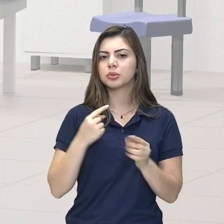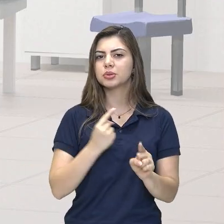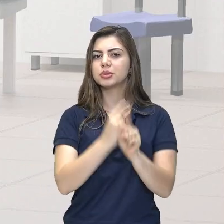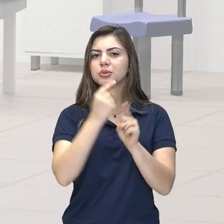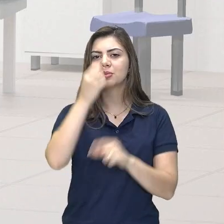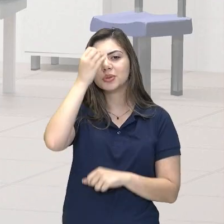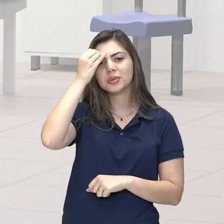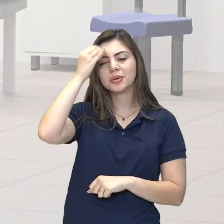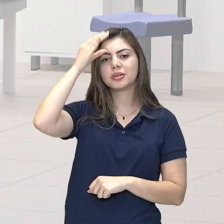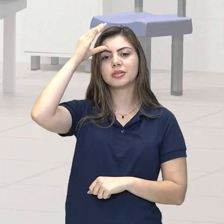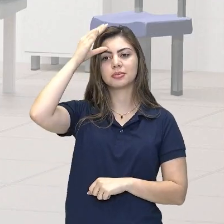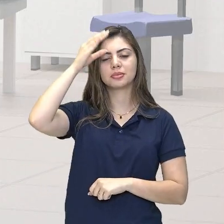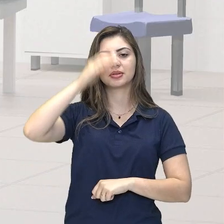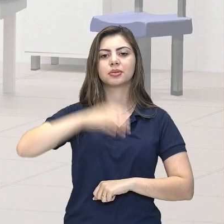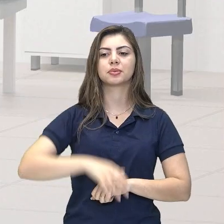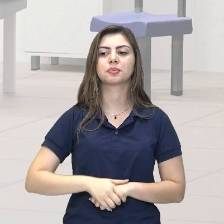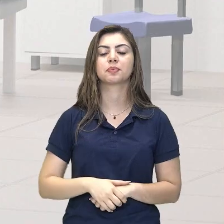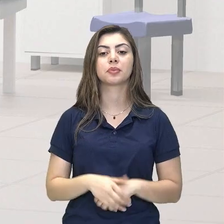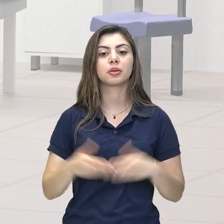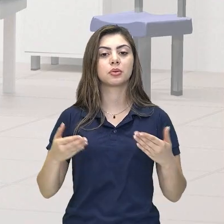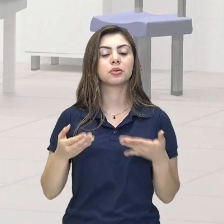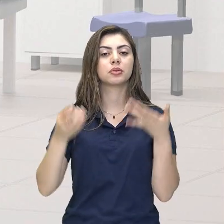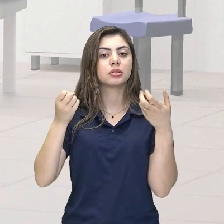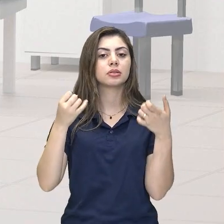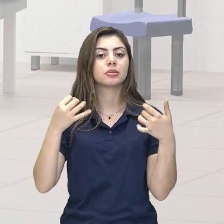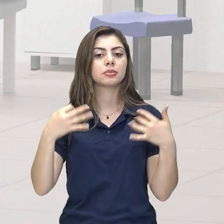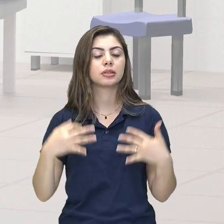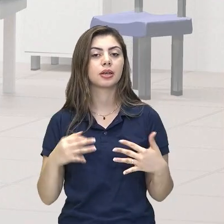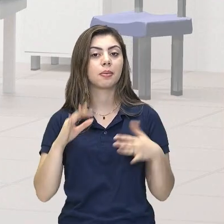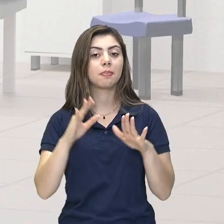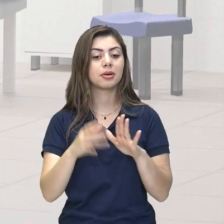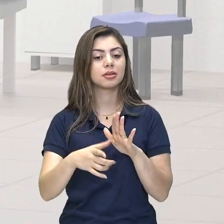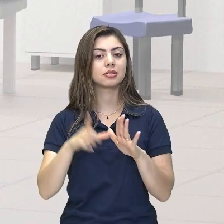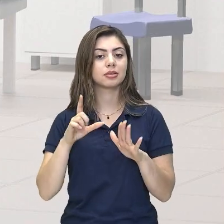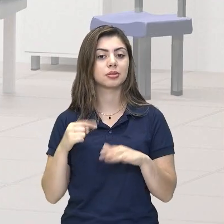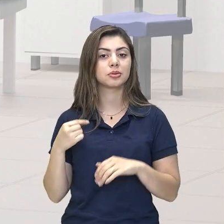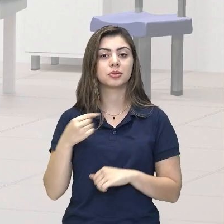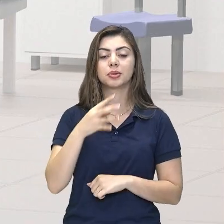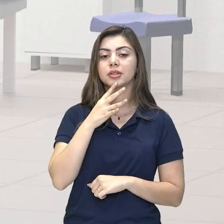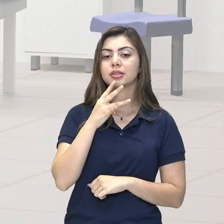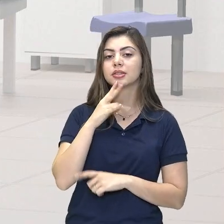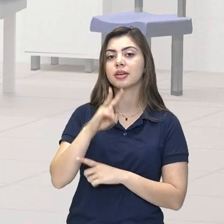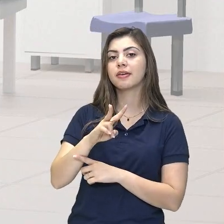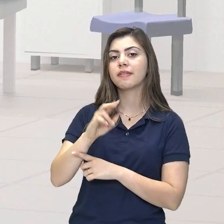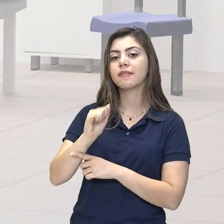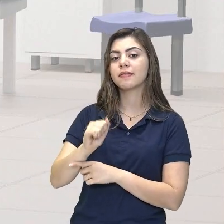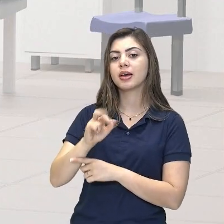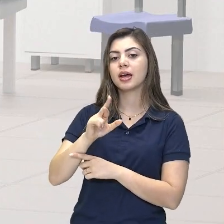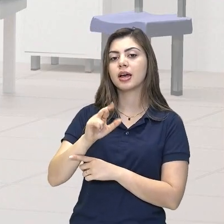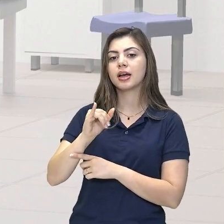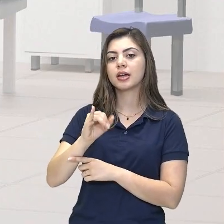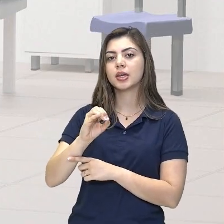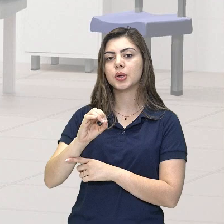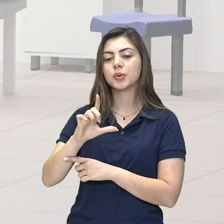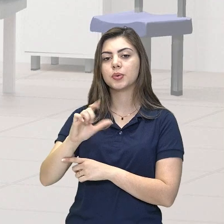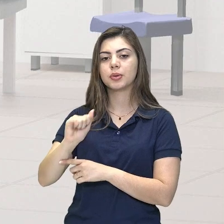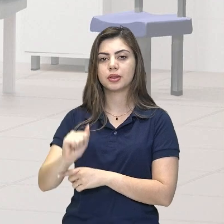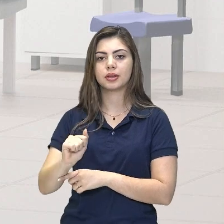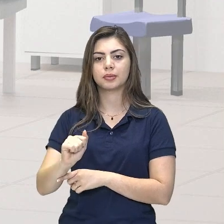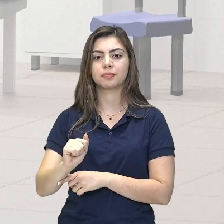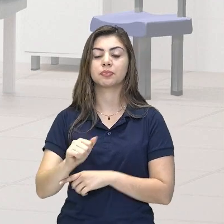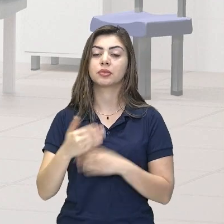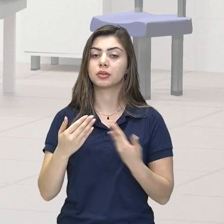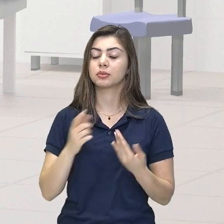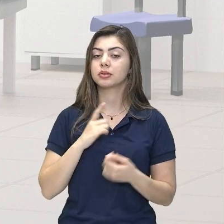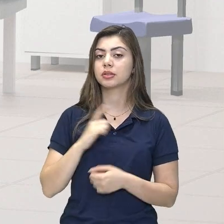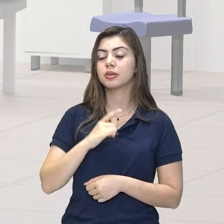de nós falarmos sobre esse processo, nós temos que conhecer a varíola e Edward Jenner, que foi o